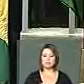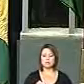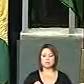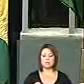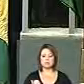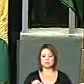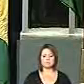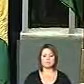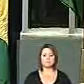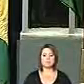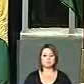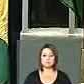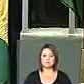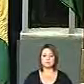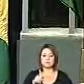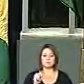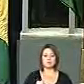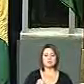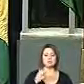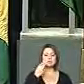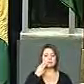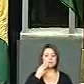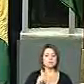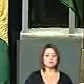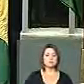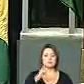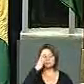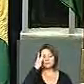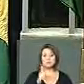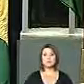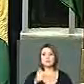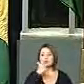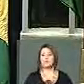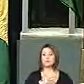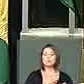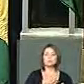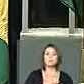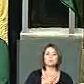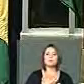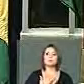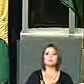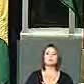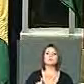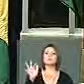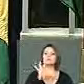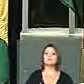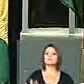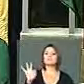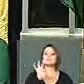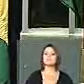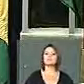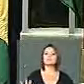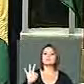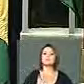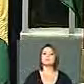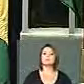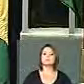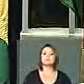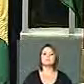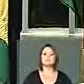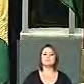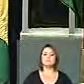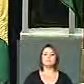milhões e 300 mil brasileiros chegaram ao ensino superior, um número recorde. 84